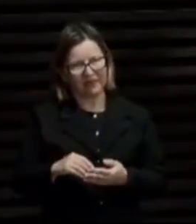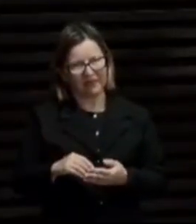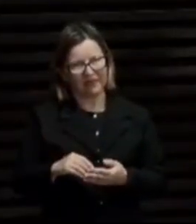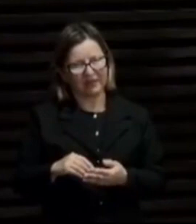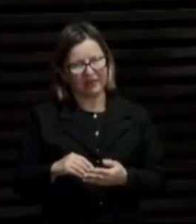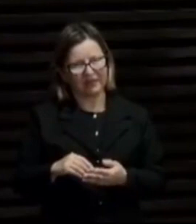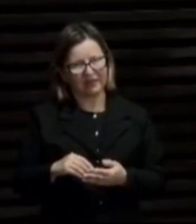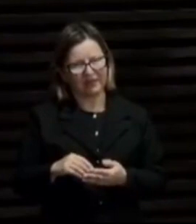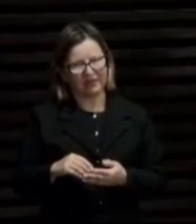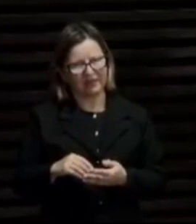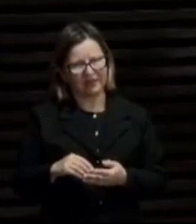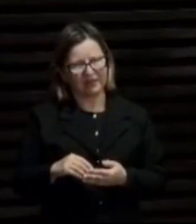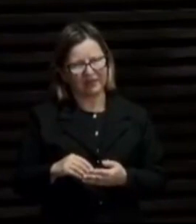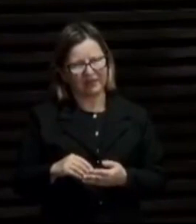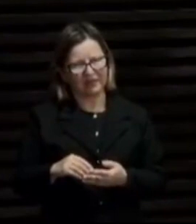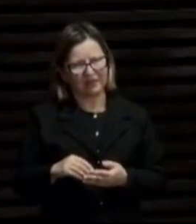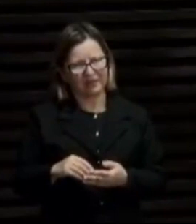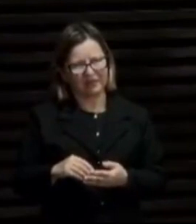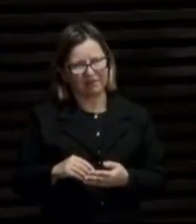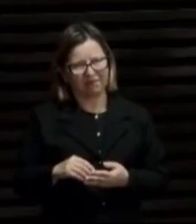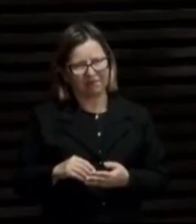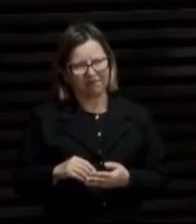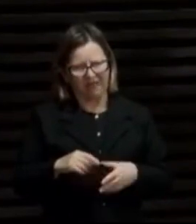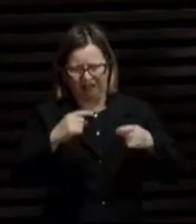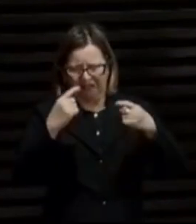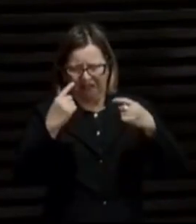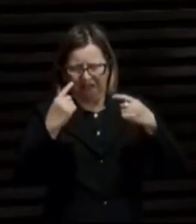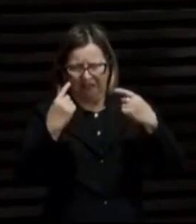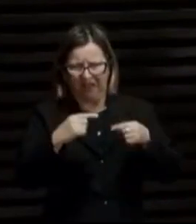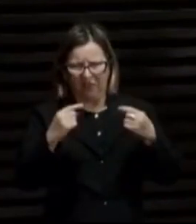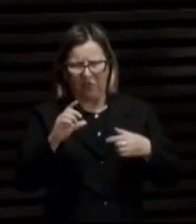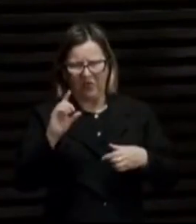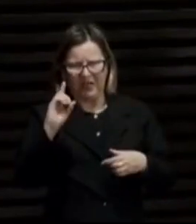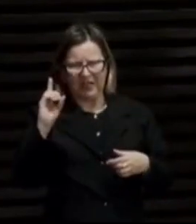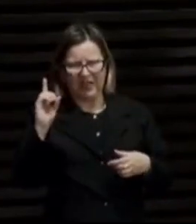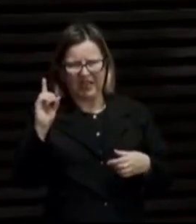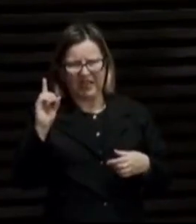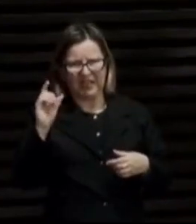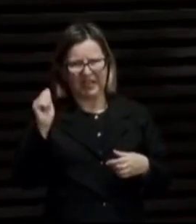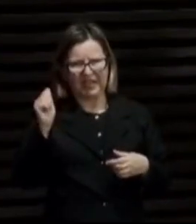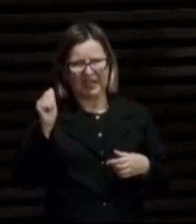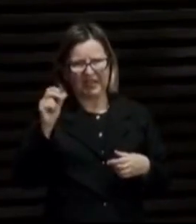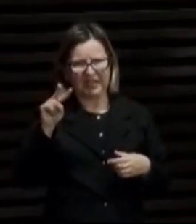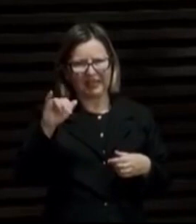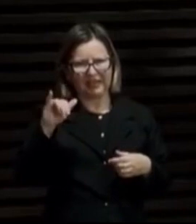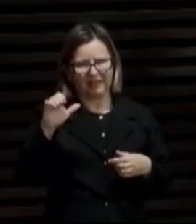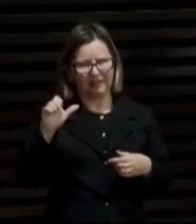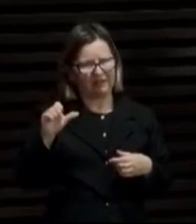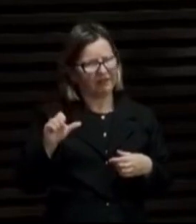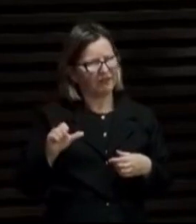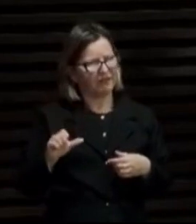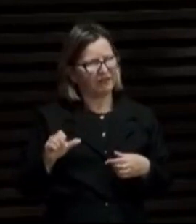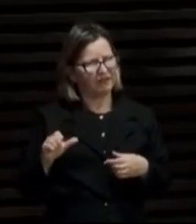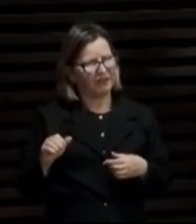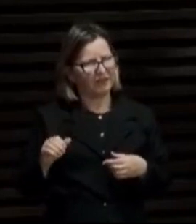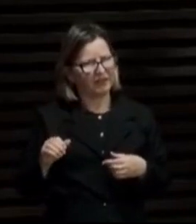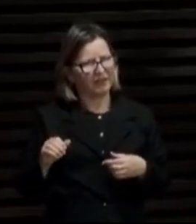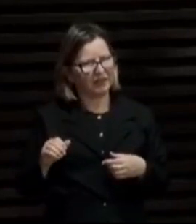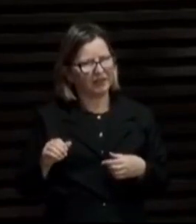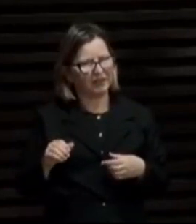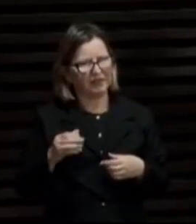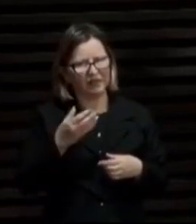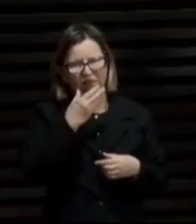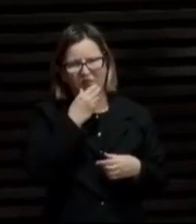Davi, não é isso? É Joabe, né? Ele se rebelou contra Davi, aí o Absalão morreu, e ele não queria morrer, ele foi lá na ponta e